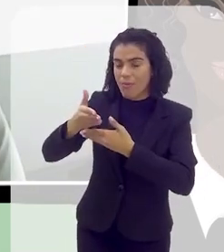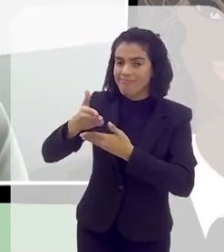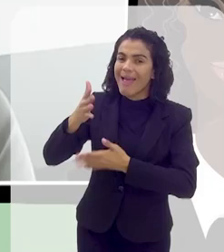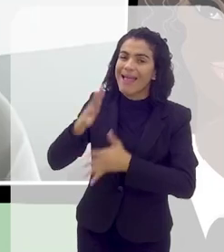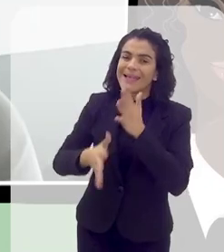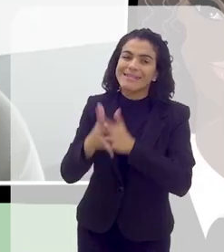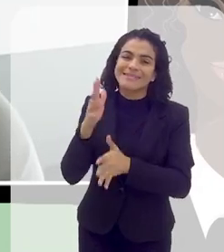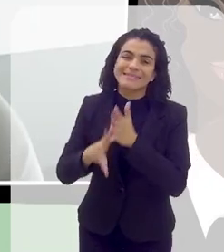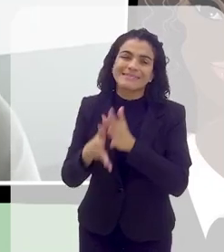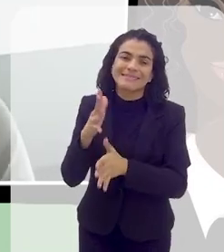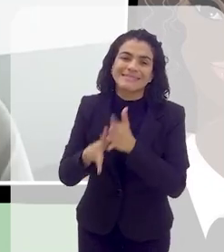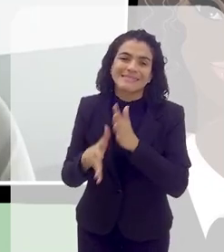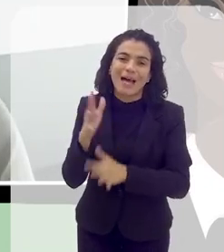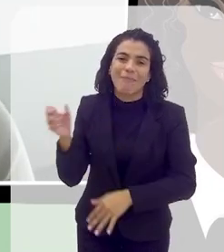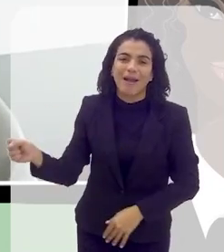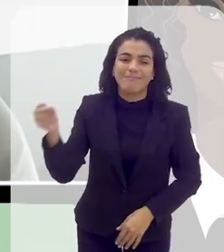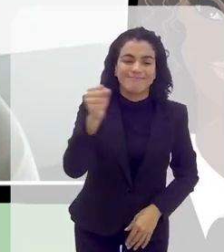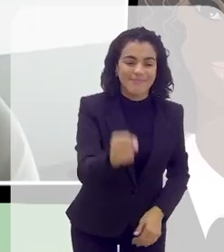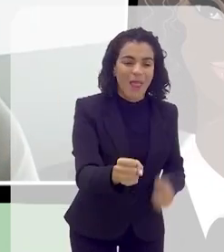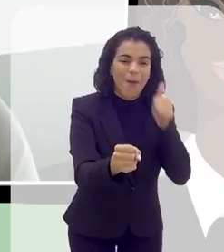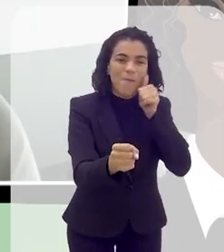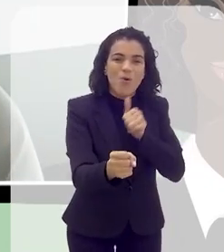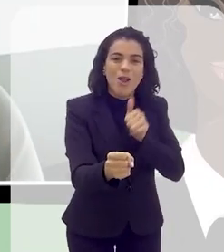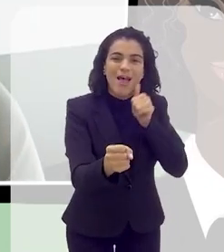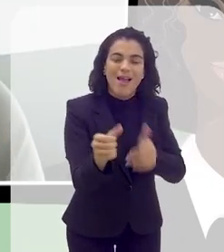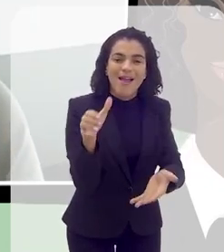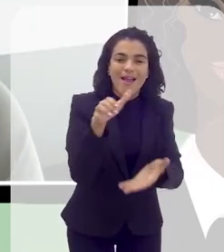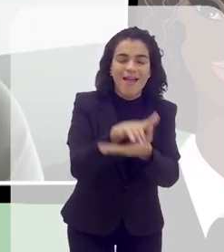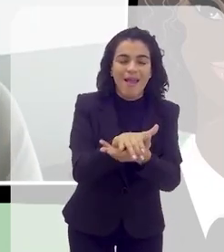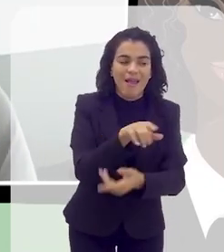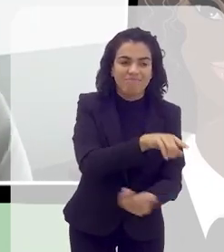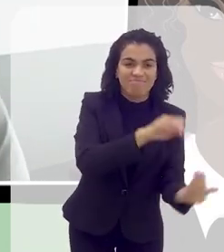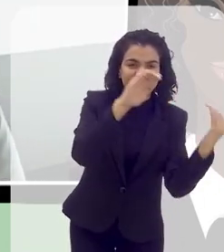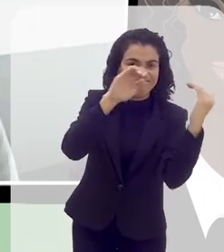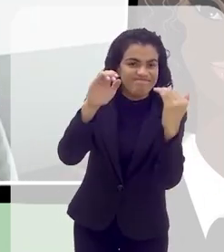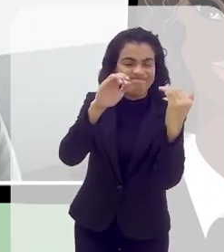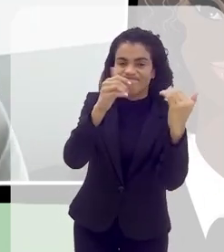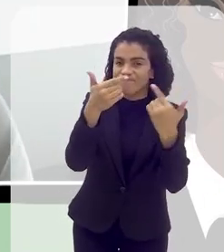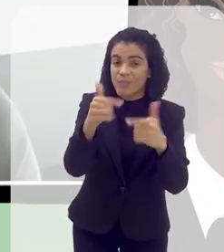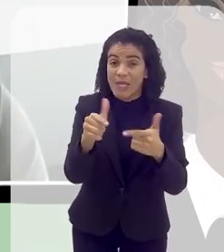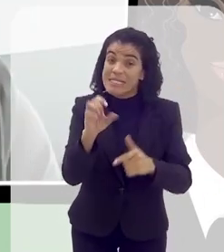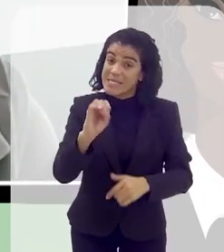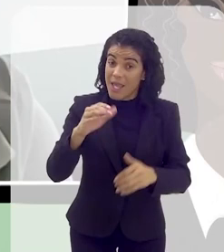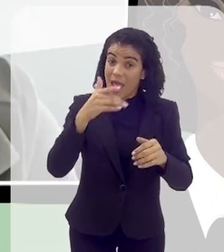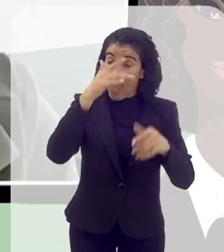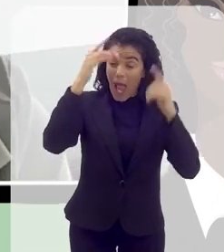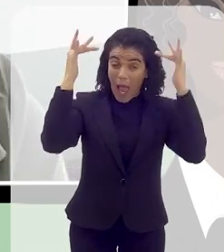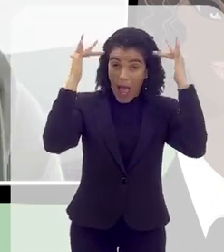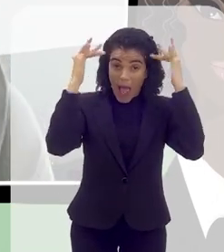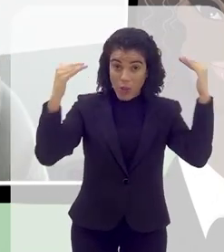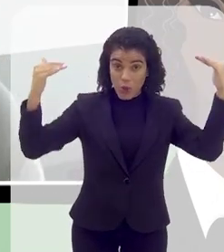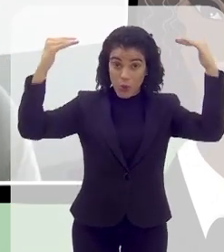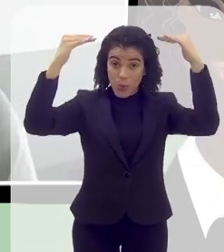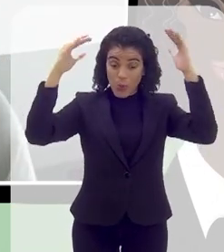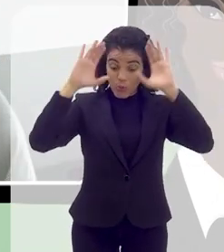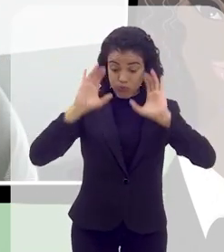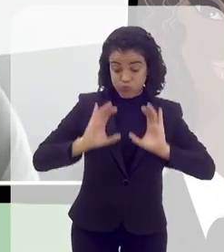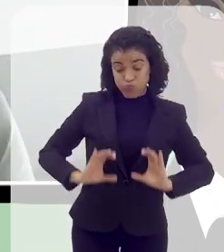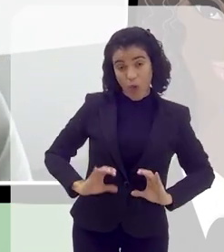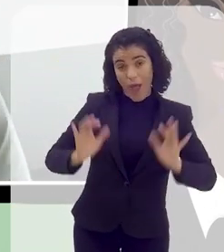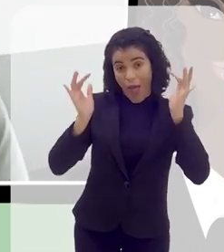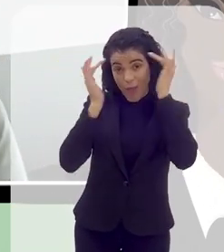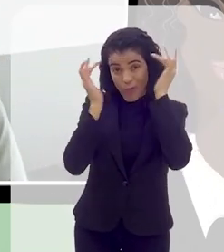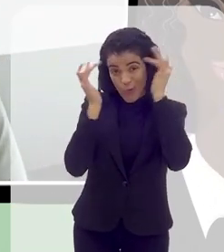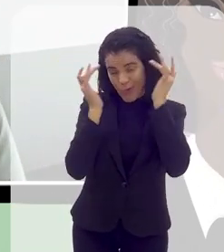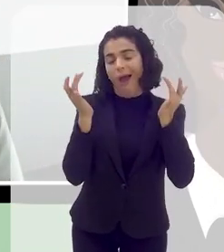a legitimação do lugar dessa outra mulher. E aí, claro, né? Se os adultos se comportassem como adultos, a coisa ia ser muito mais fácil.